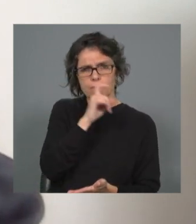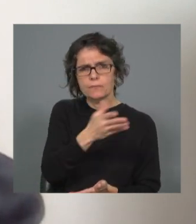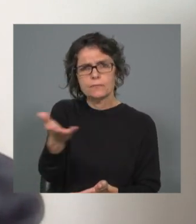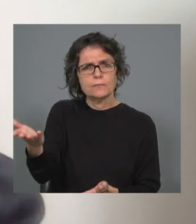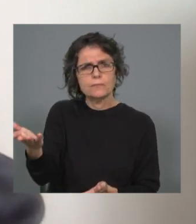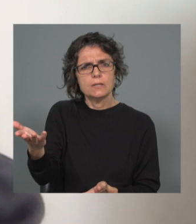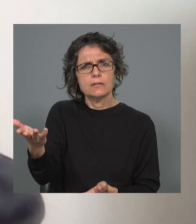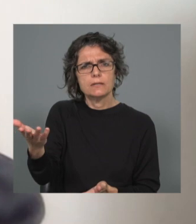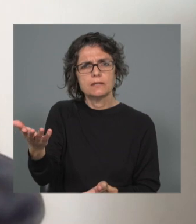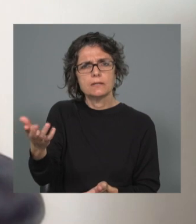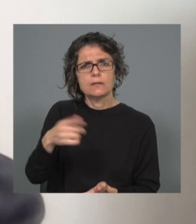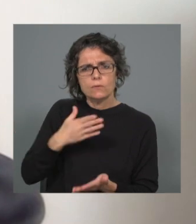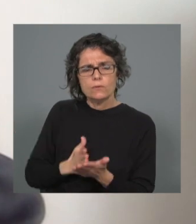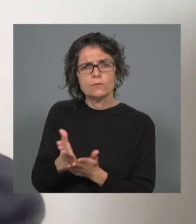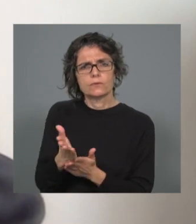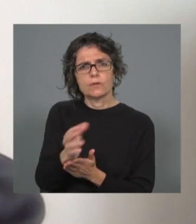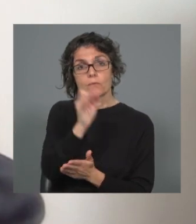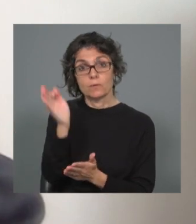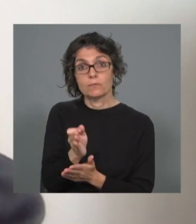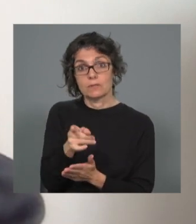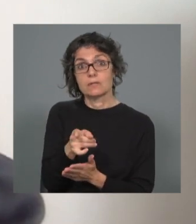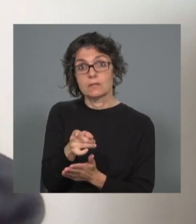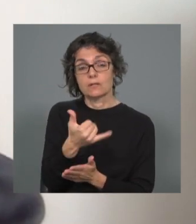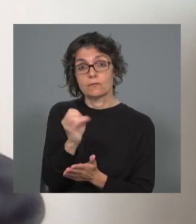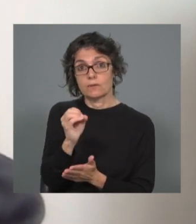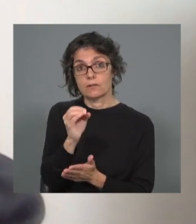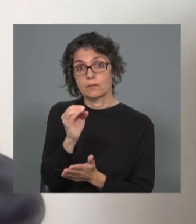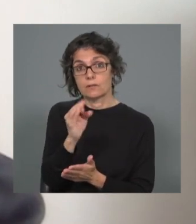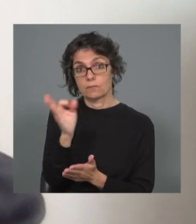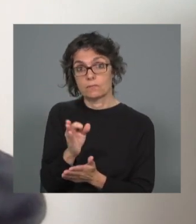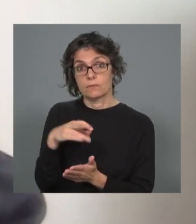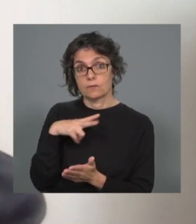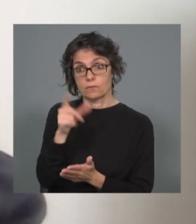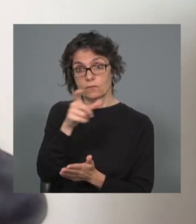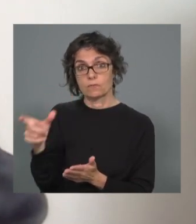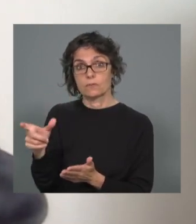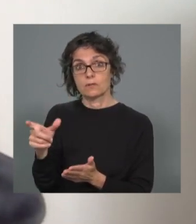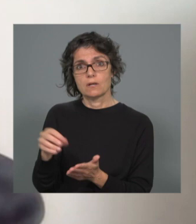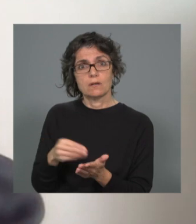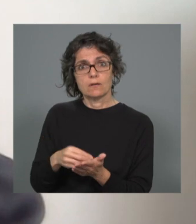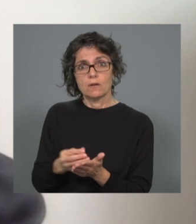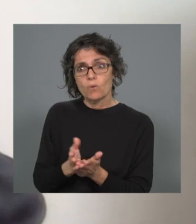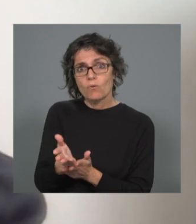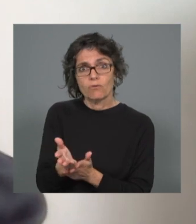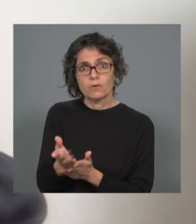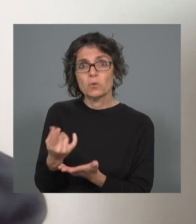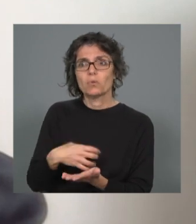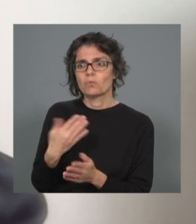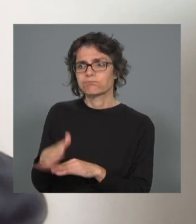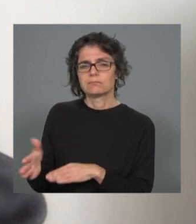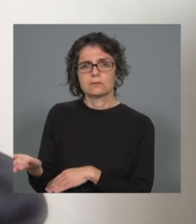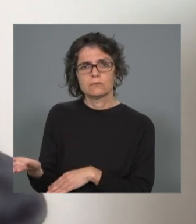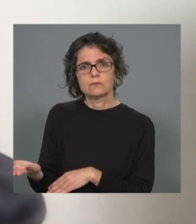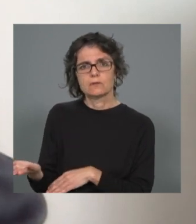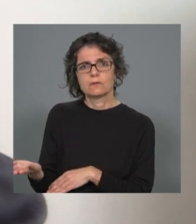ser pobres, continuamos a ter uma percentagem de 20% dos portugueses que vivem na pobreza ou na exclusão. E isso